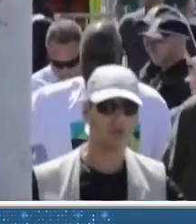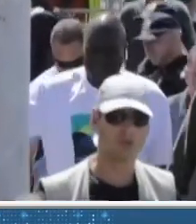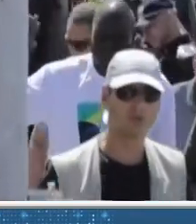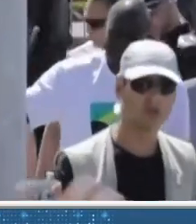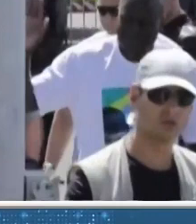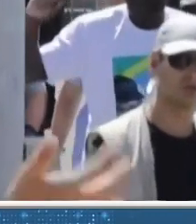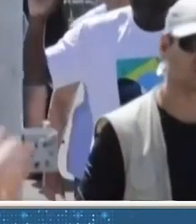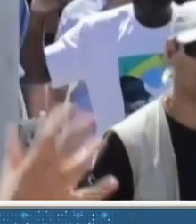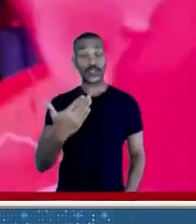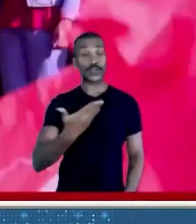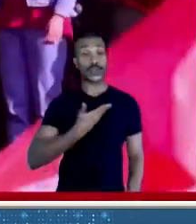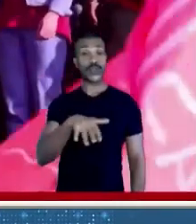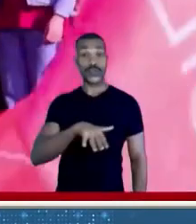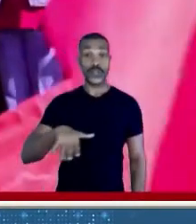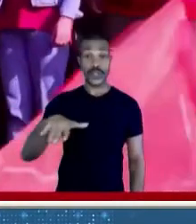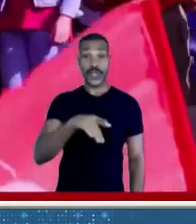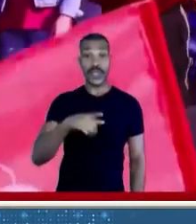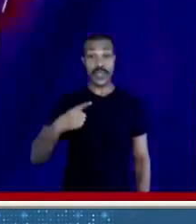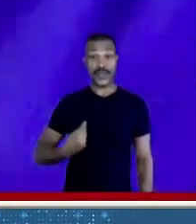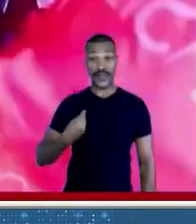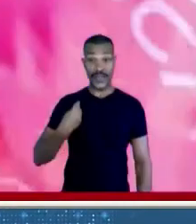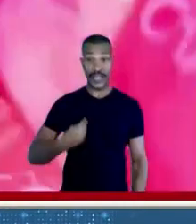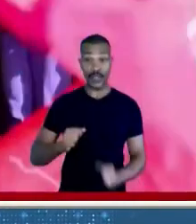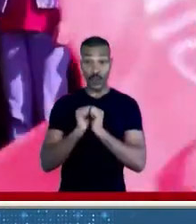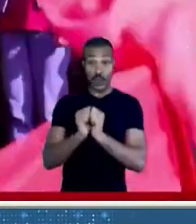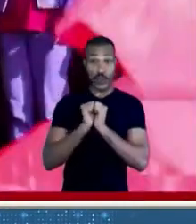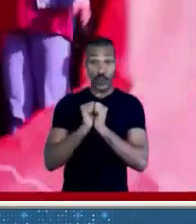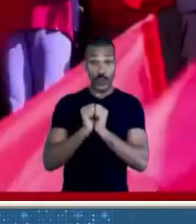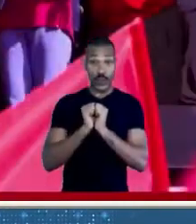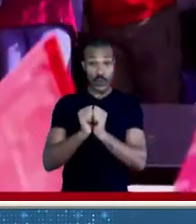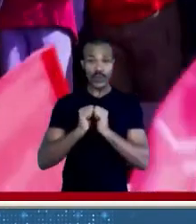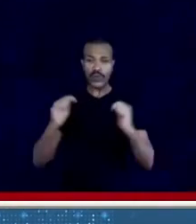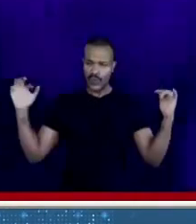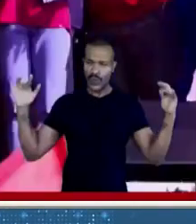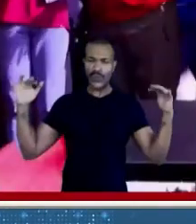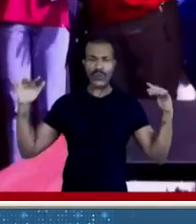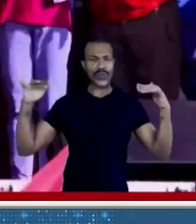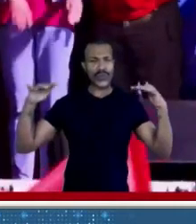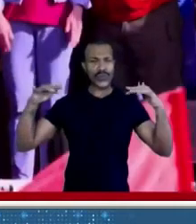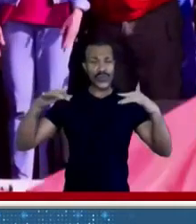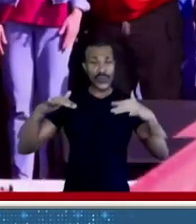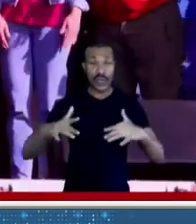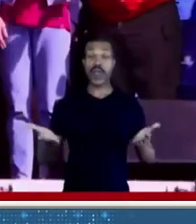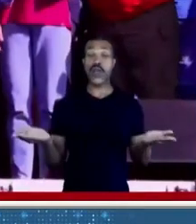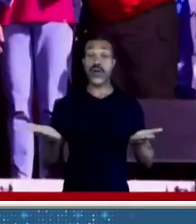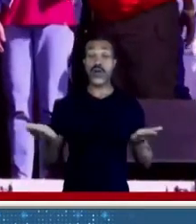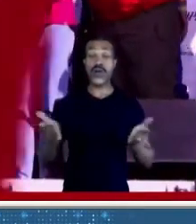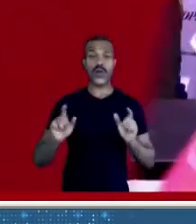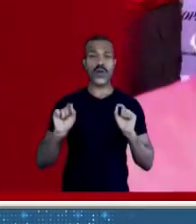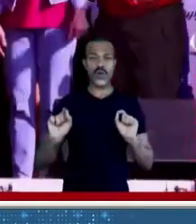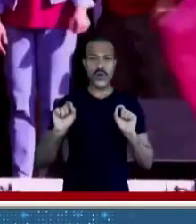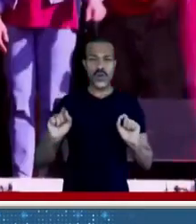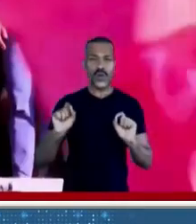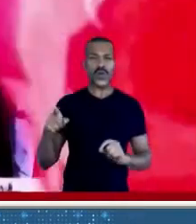E a população brasileira já está um pouco saturada desse tipo de ação política: um afirma, outro desafirma, um afirma, outro nega,